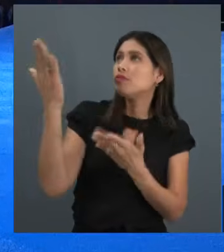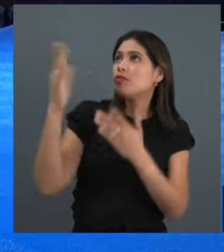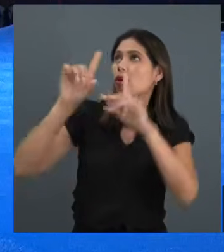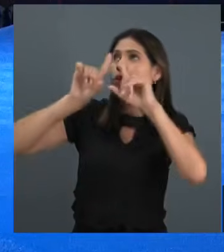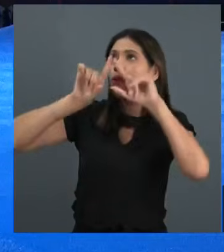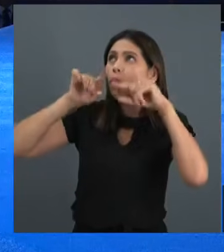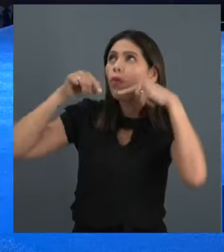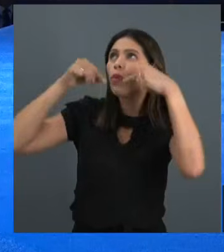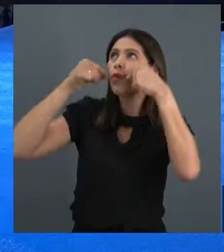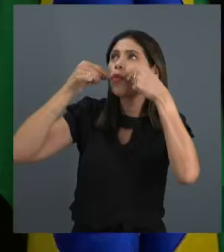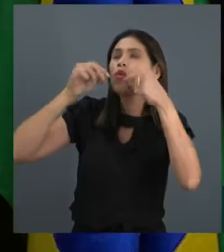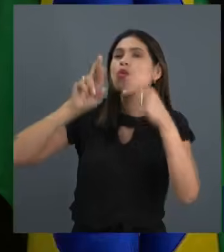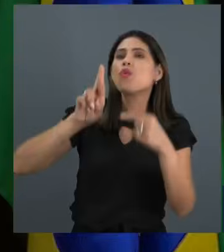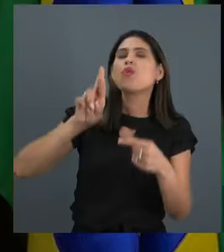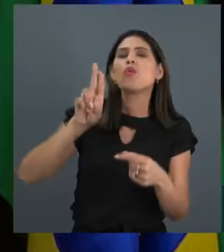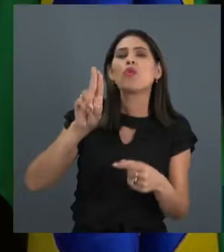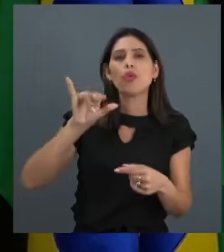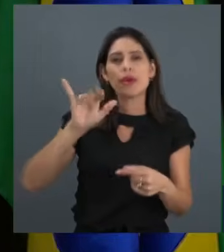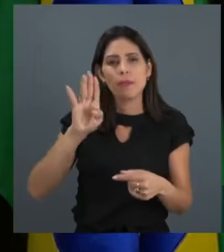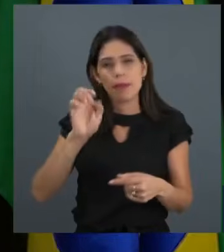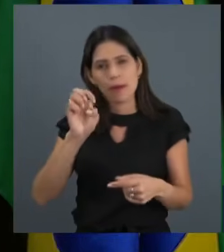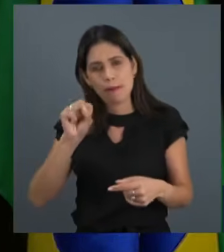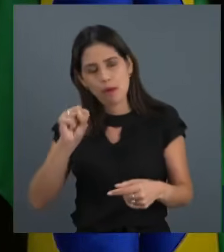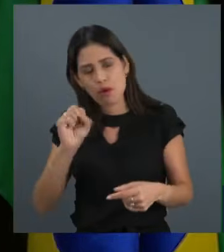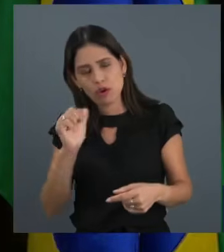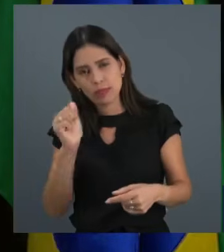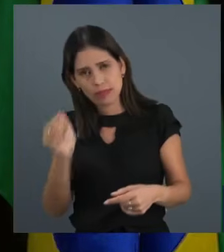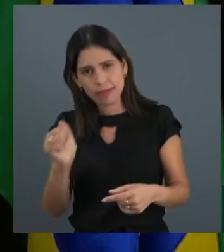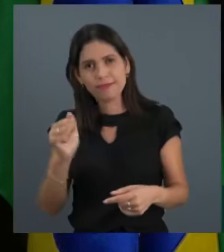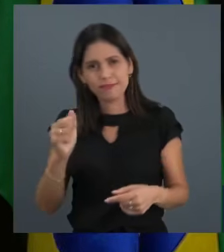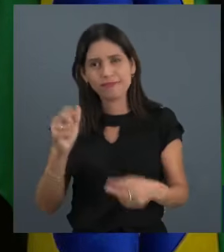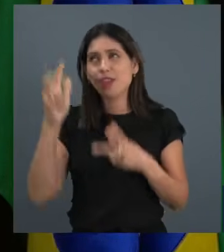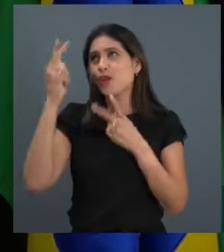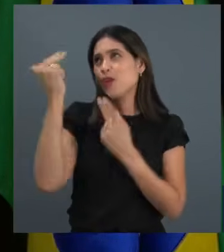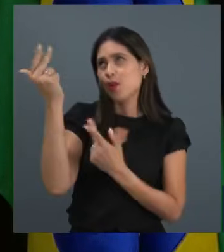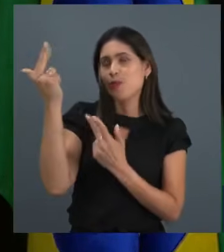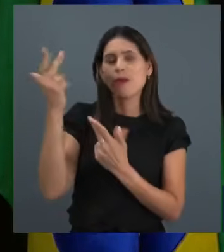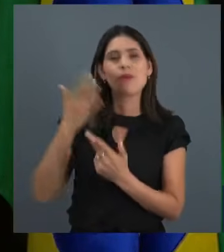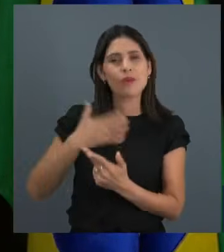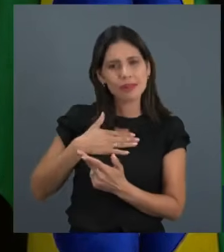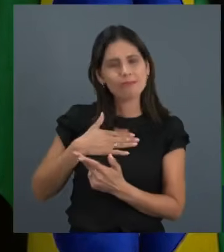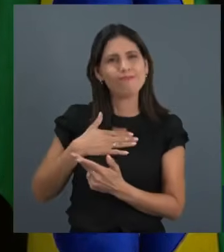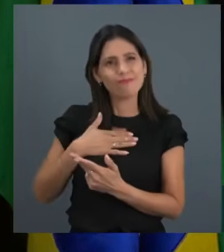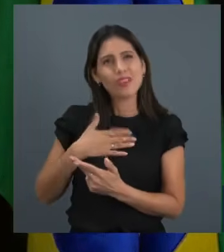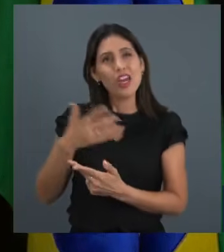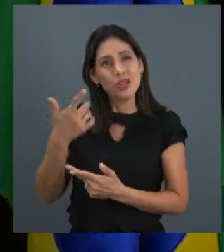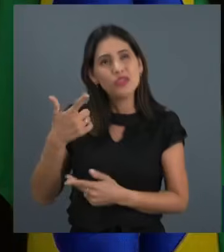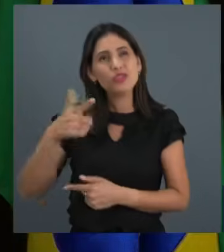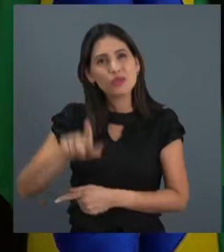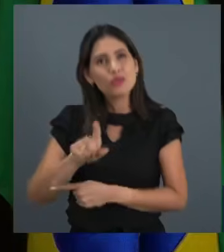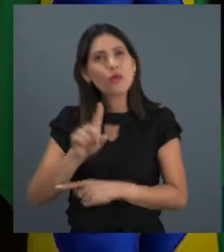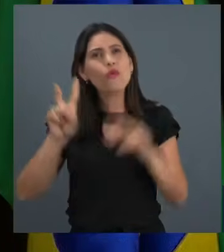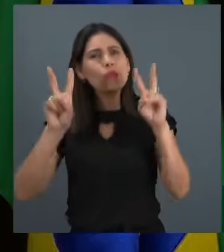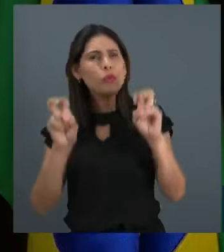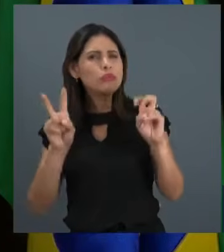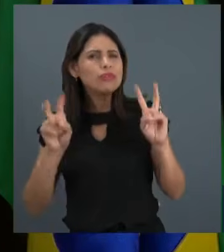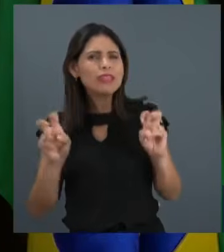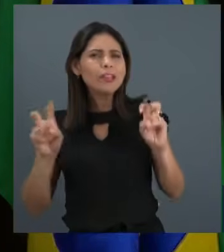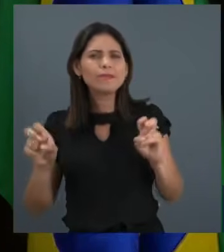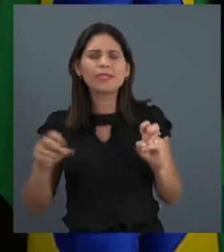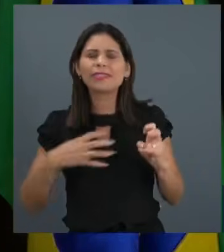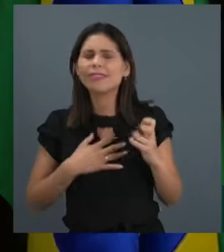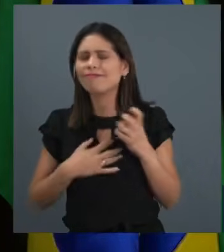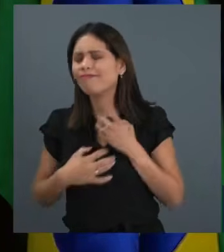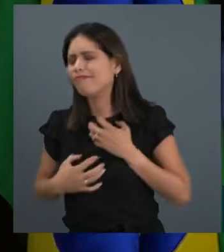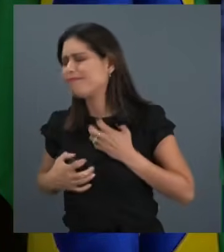Rui Barbosa, nordestino como eu. Eu quero tratar novamente de um assunto que tem me incomodado, e